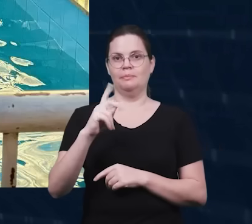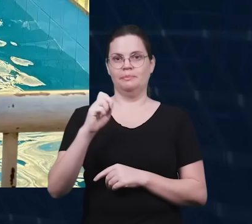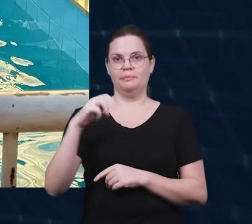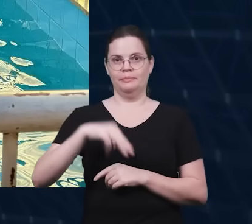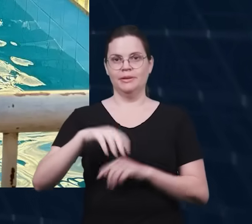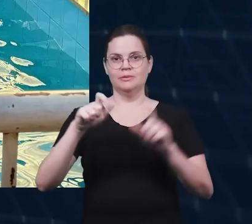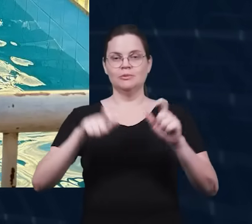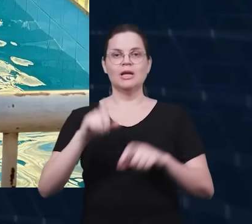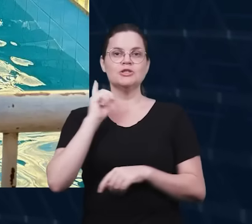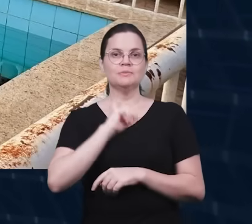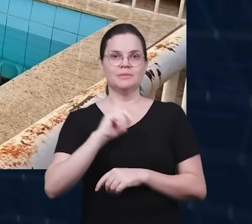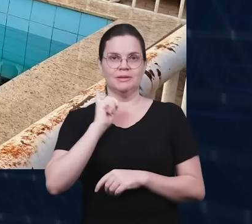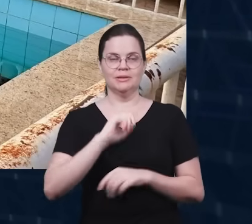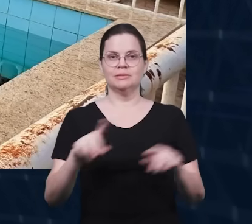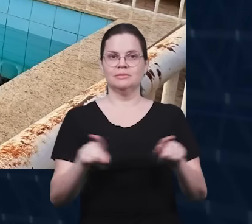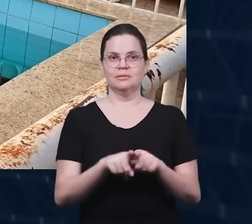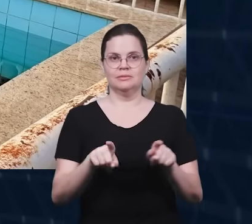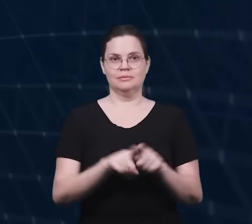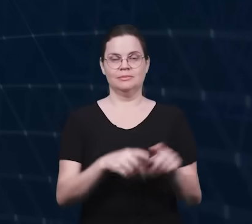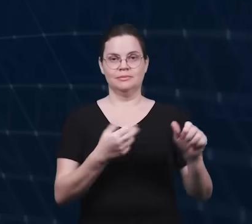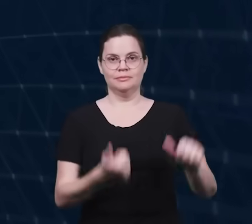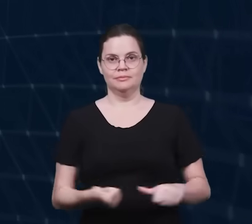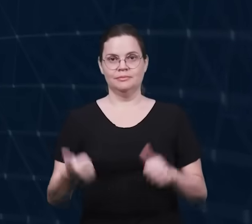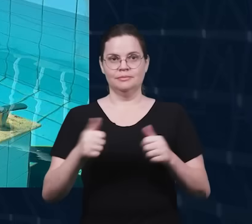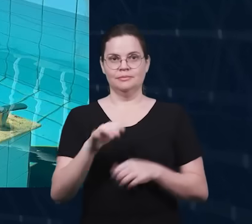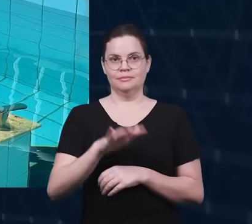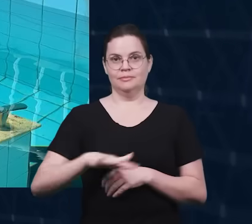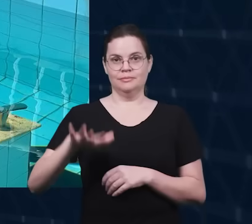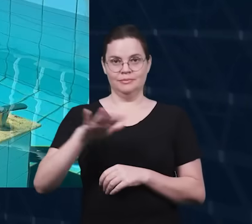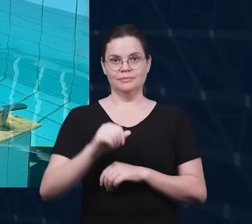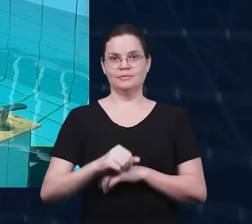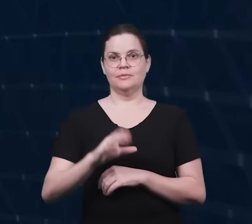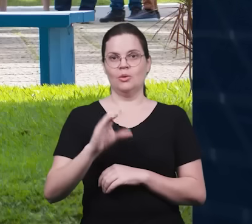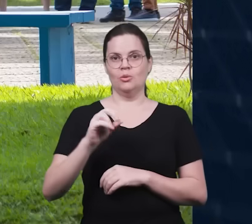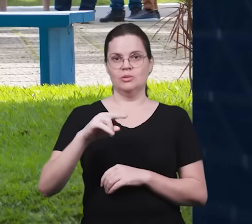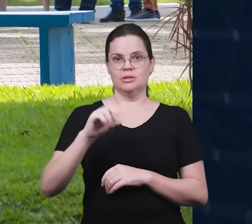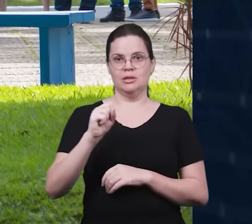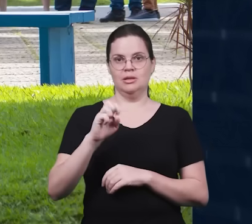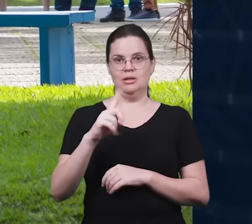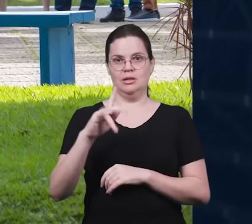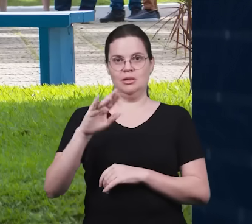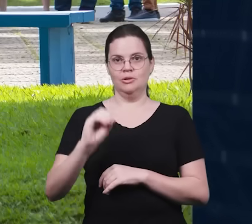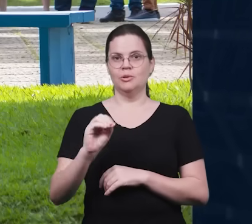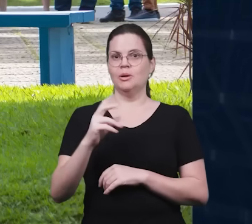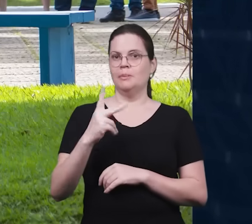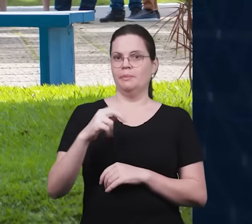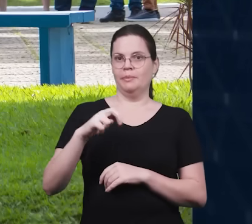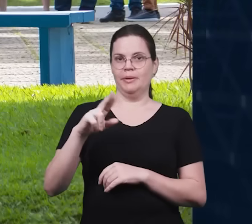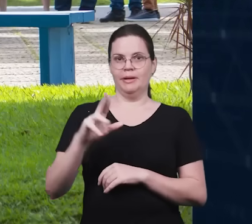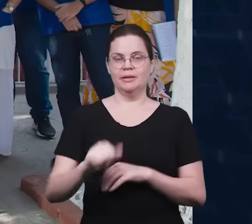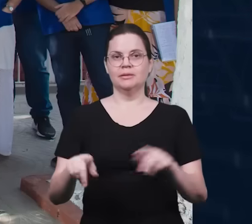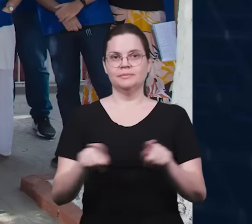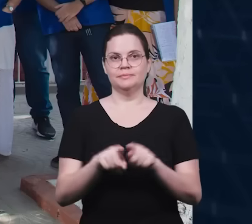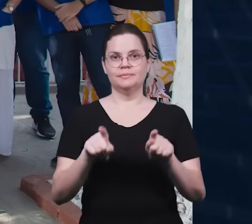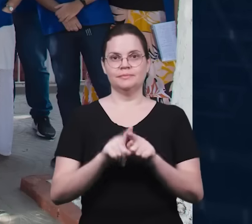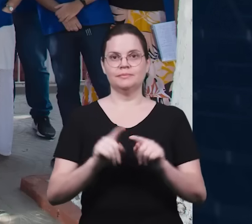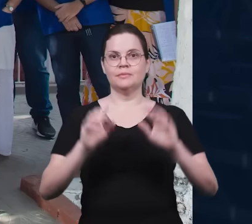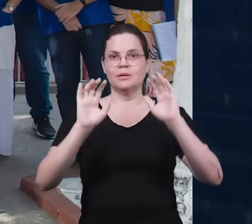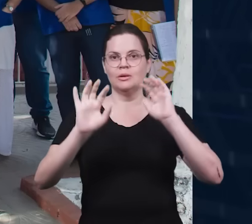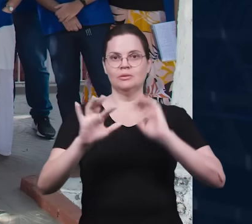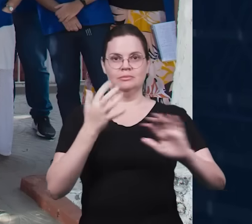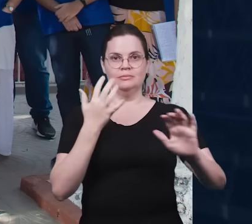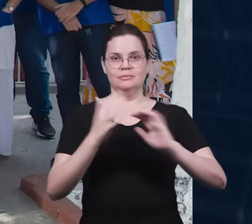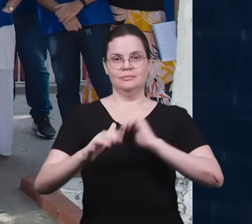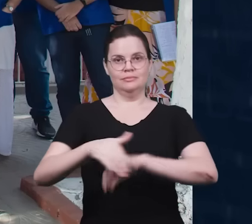Gerais. Outro batismo aconteceu agora na região de Conselheiro Pena. Vamos ver imagens da caravana que